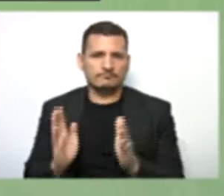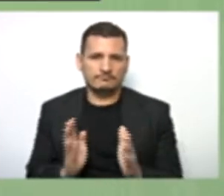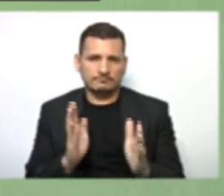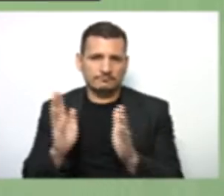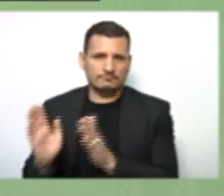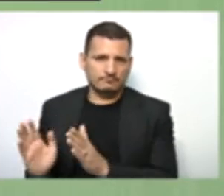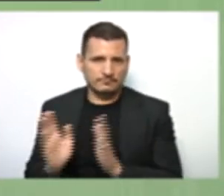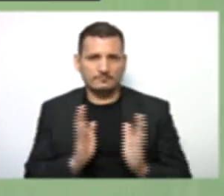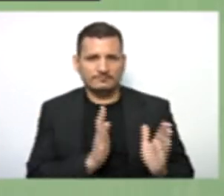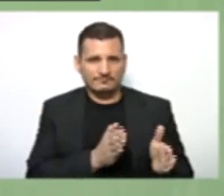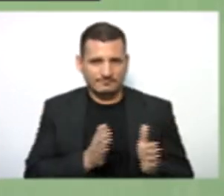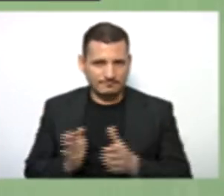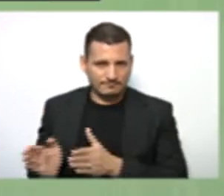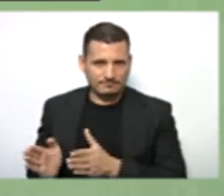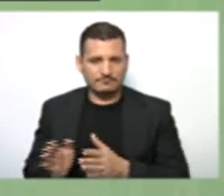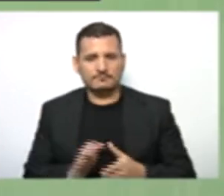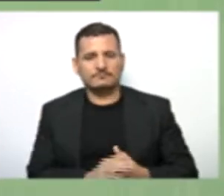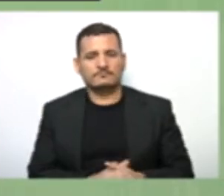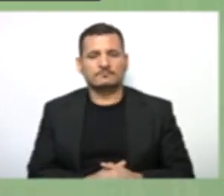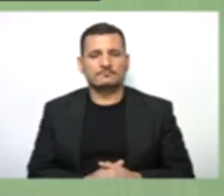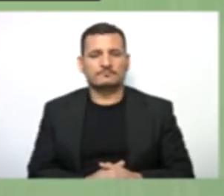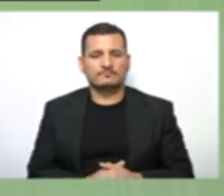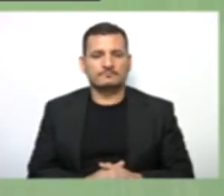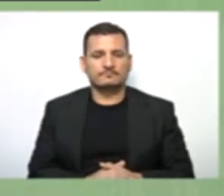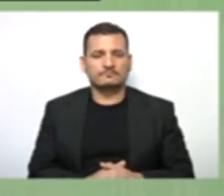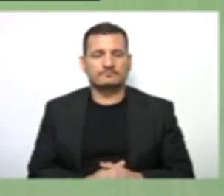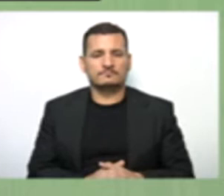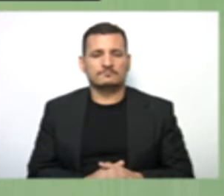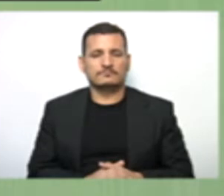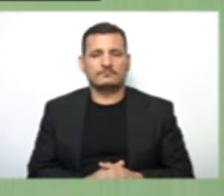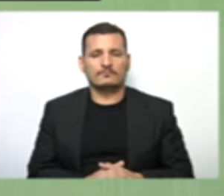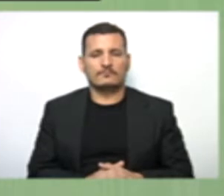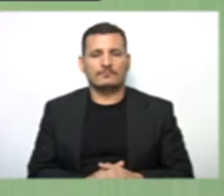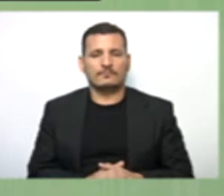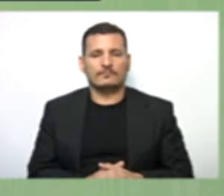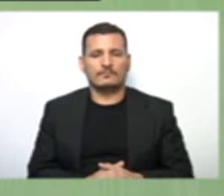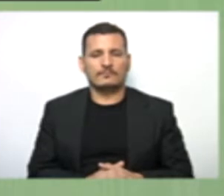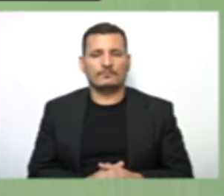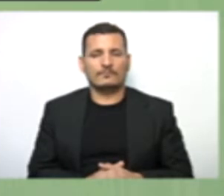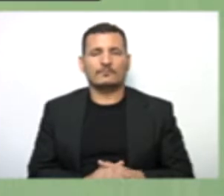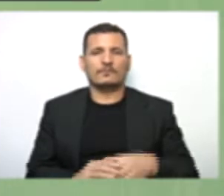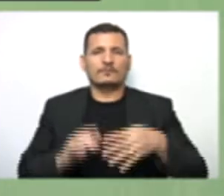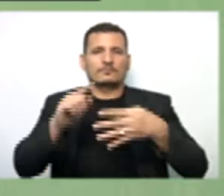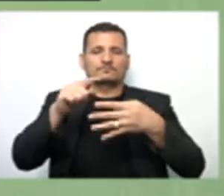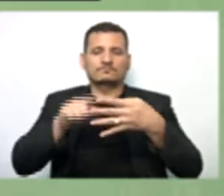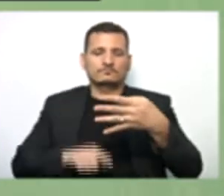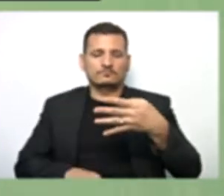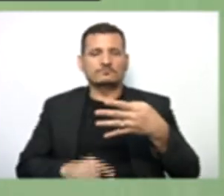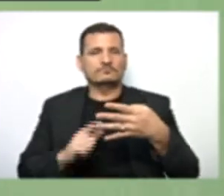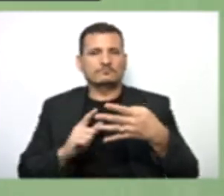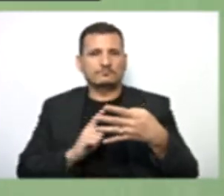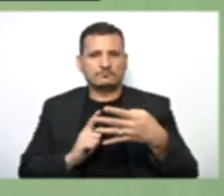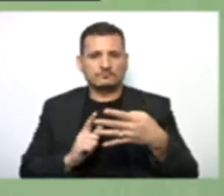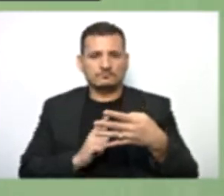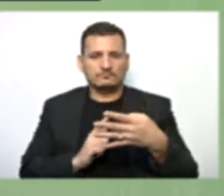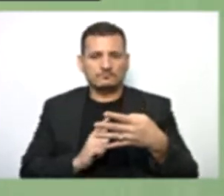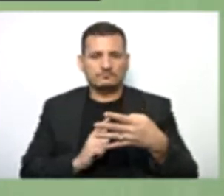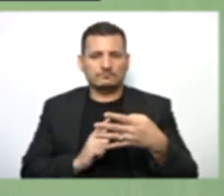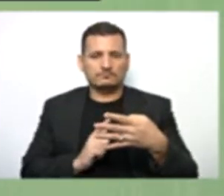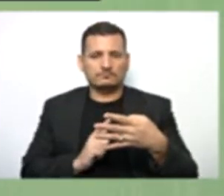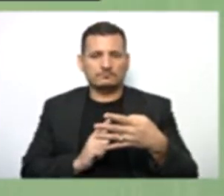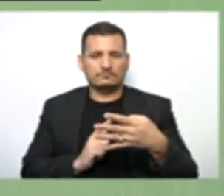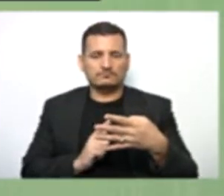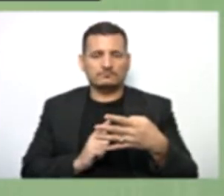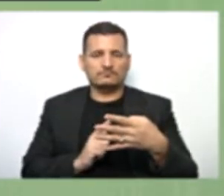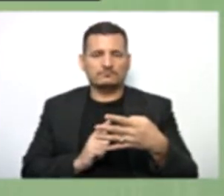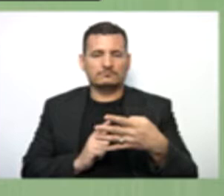né? A gente tem, de início, 4 etapas que podem seguir a